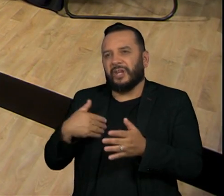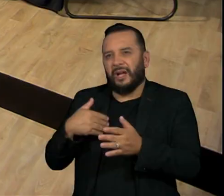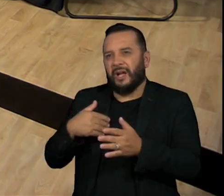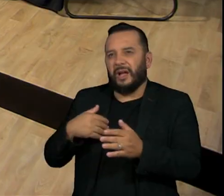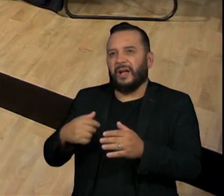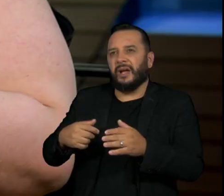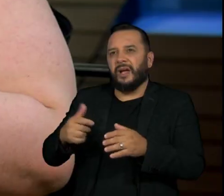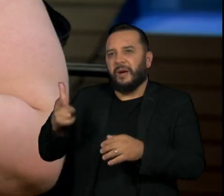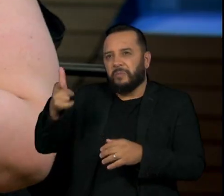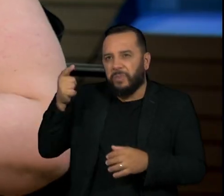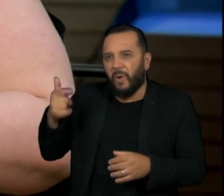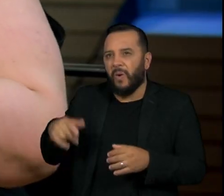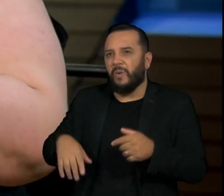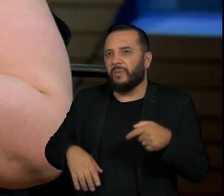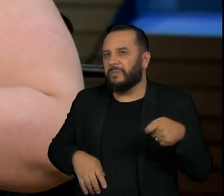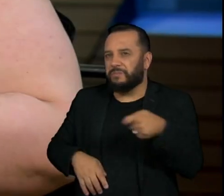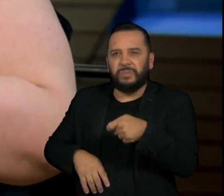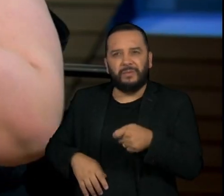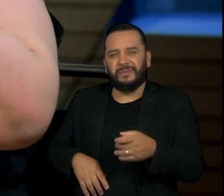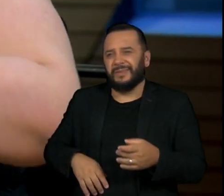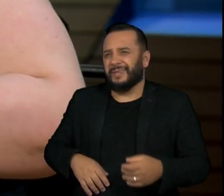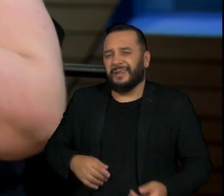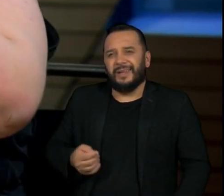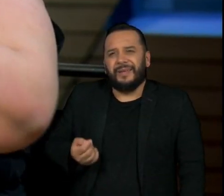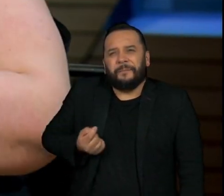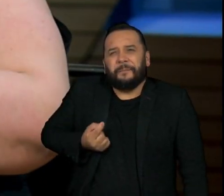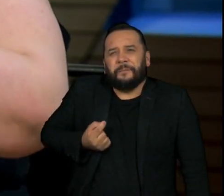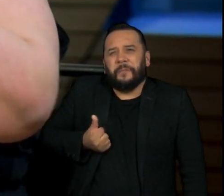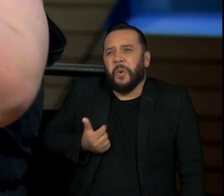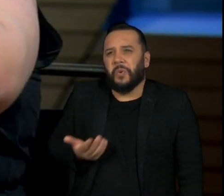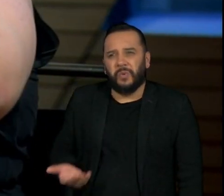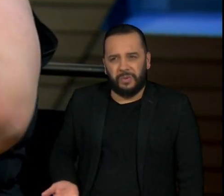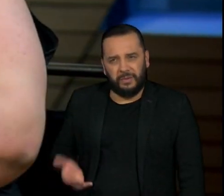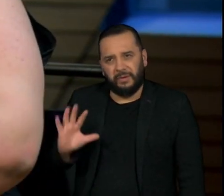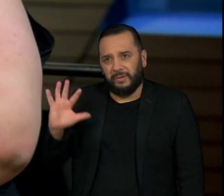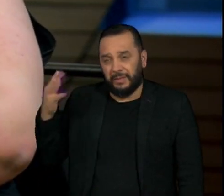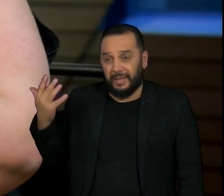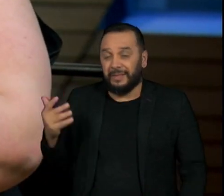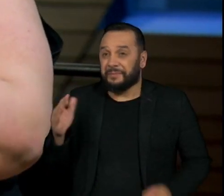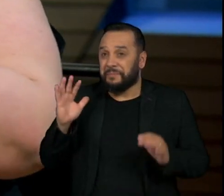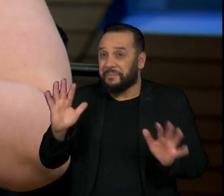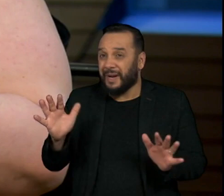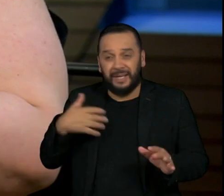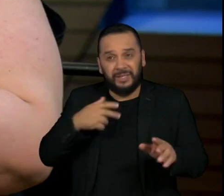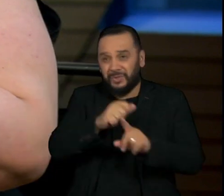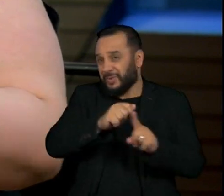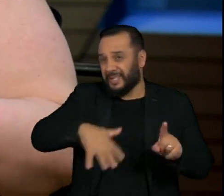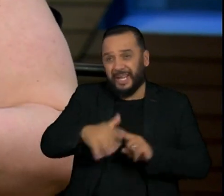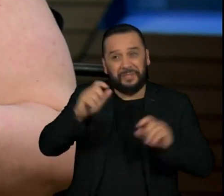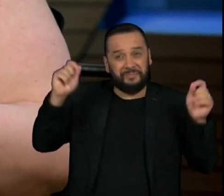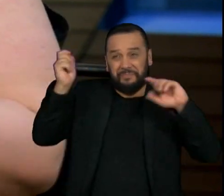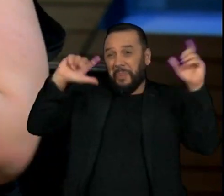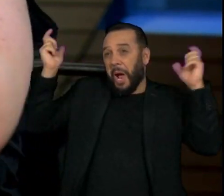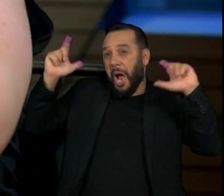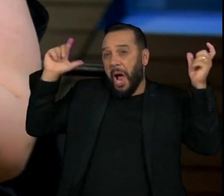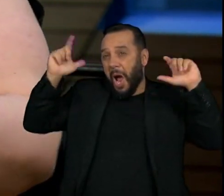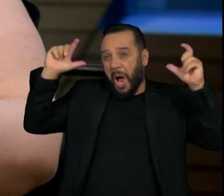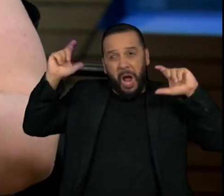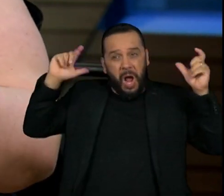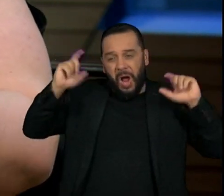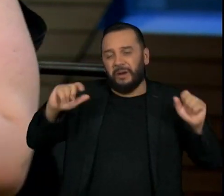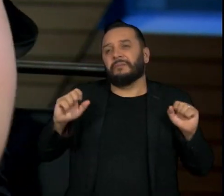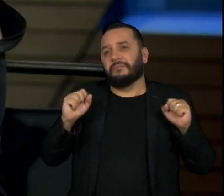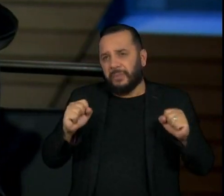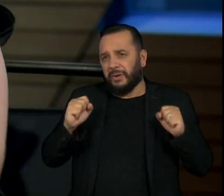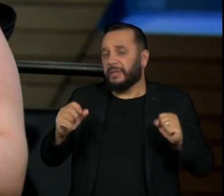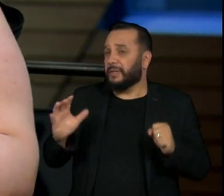Mas o pânico gerado, e aí que tá, o pânico gerado por essas notícias, porque a gente fica, poxa, será que pode acontecer? Pode